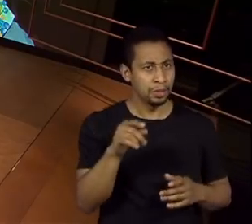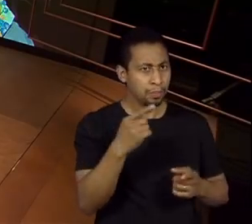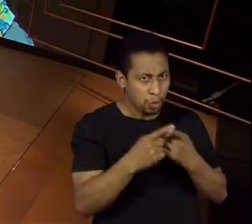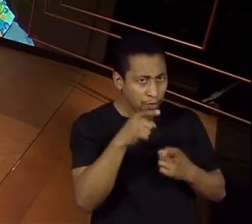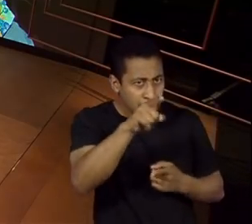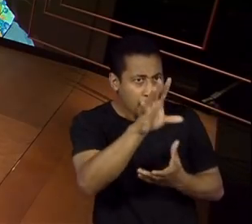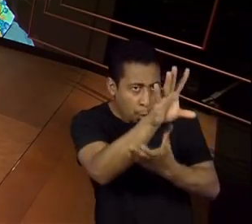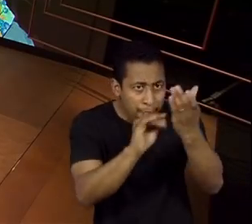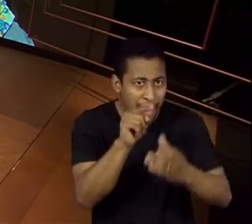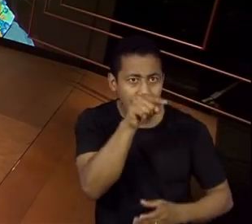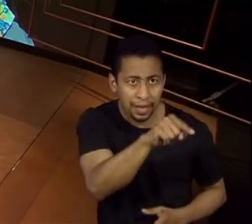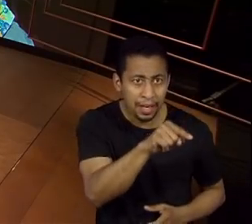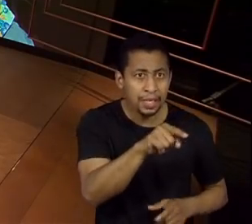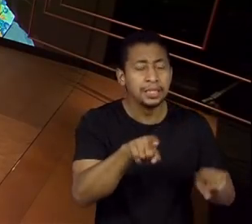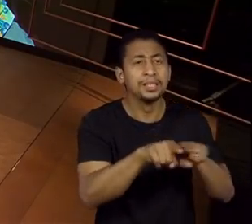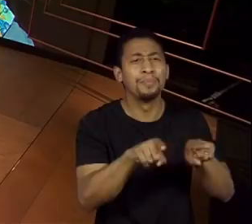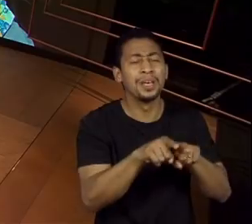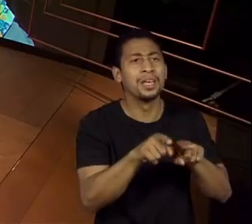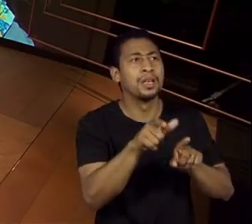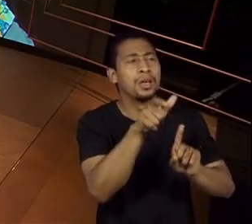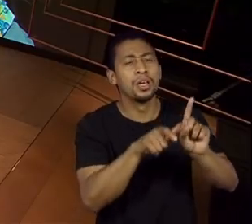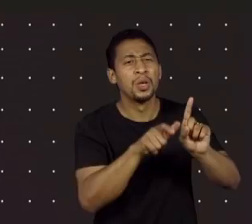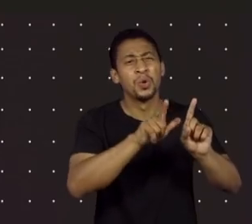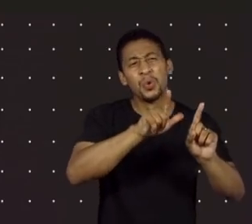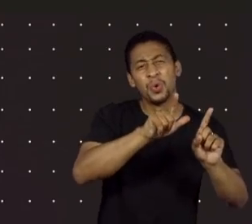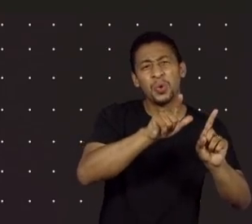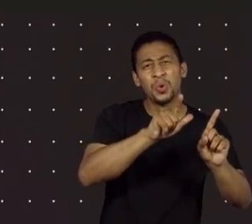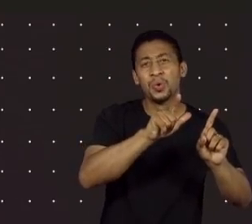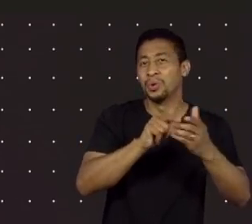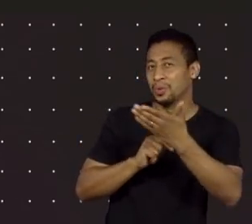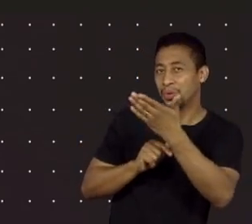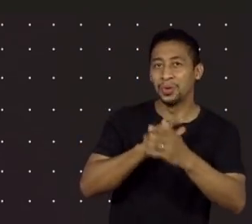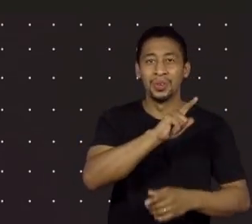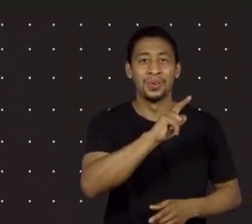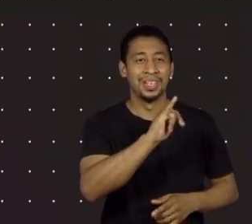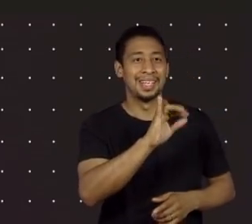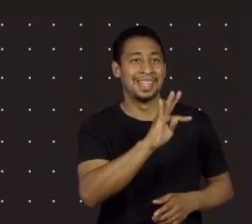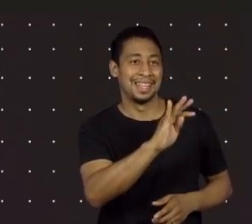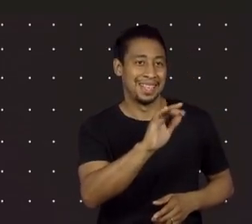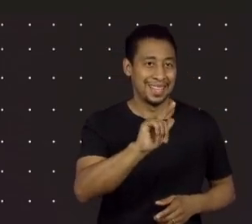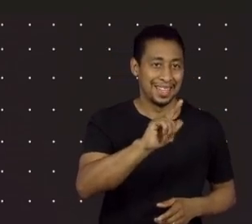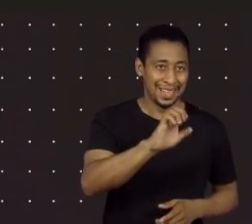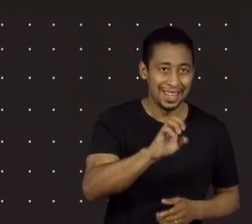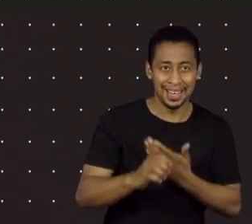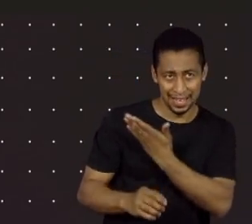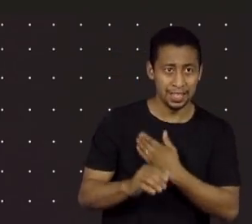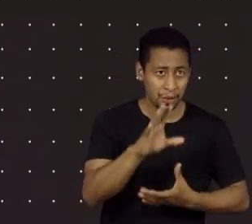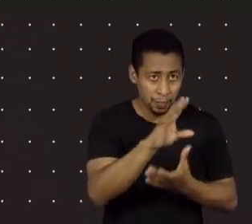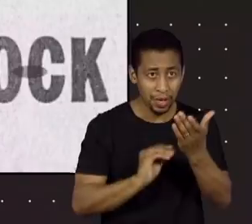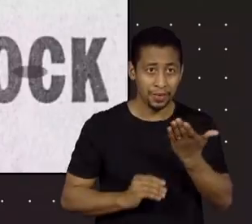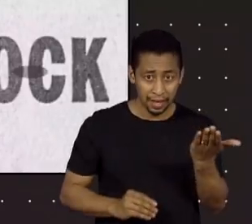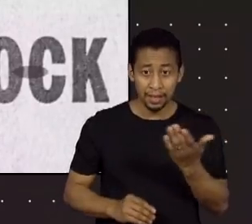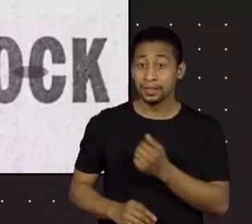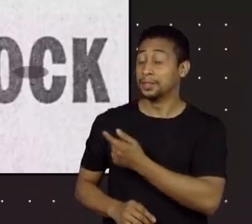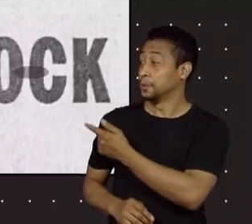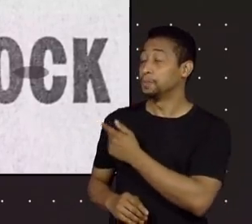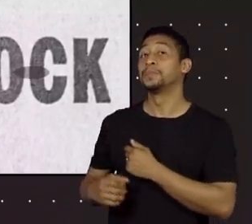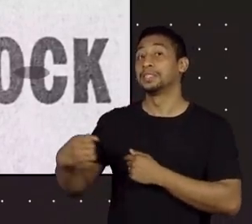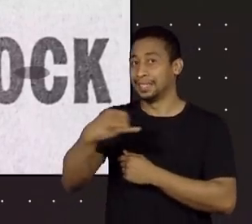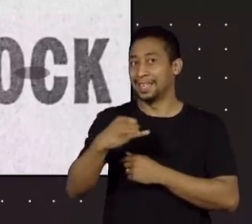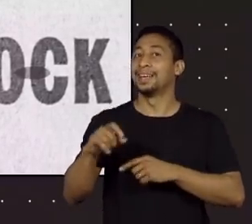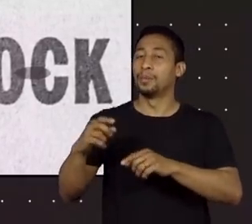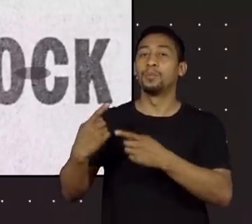Chubby Checker e o Little Richard, certo? E o Little Richard. Na Rádio Mayrink Veiga, Hoje é Dia de